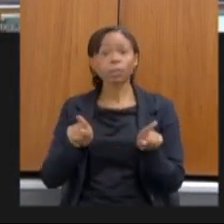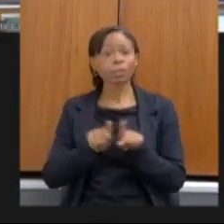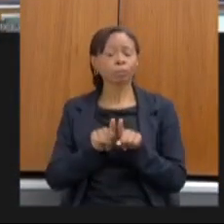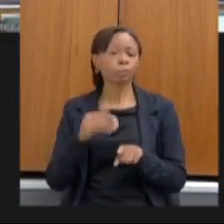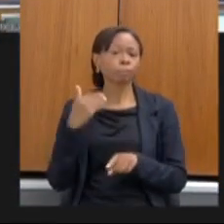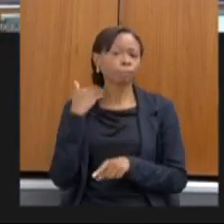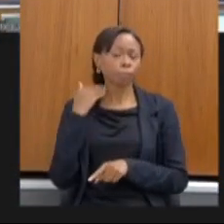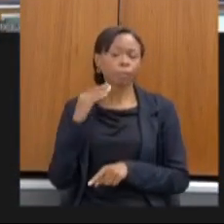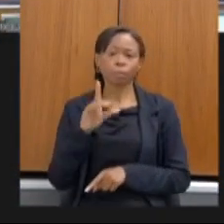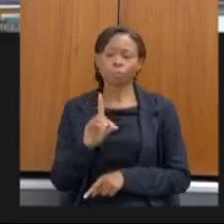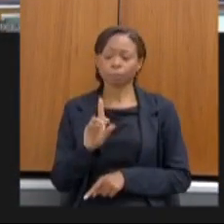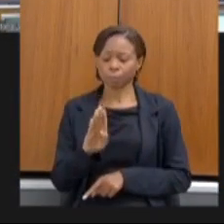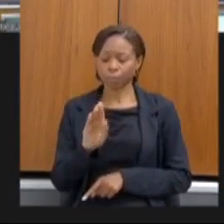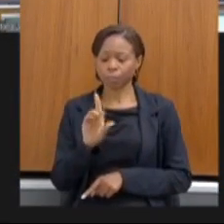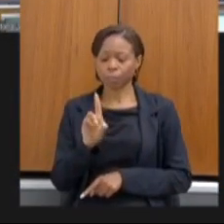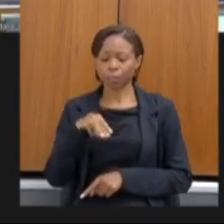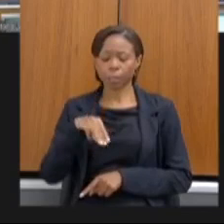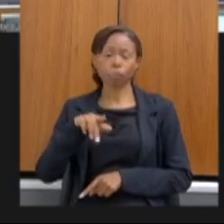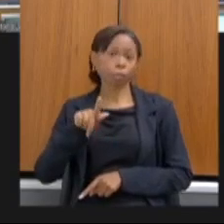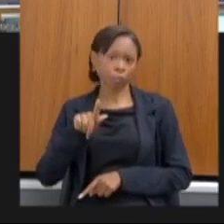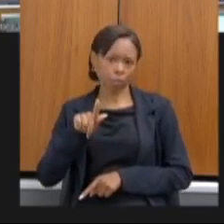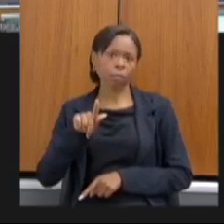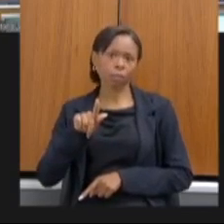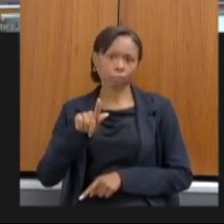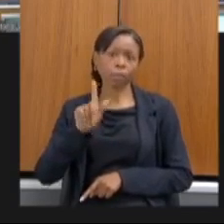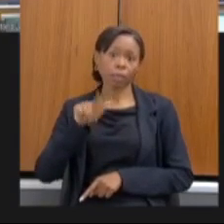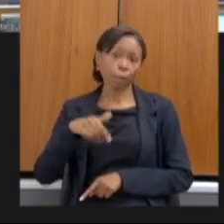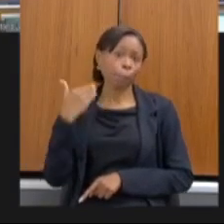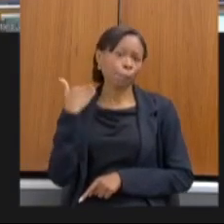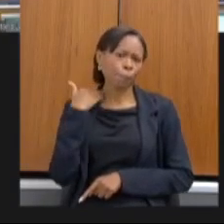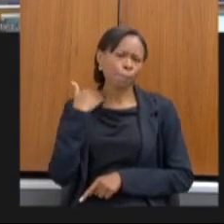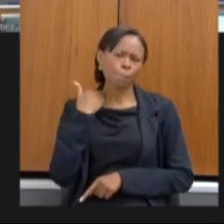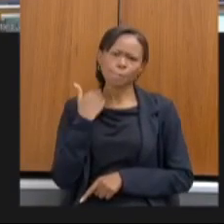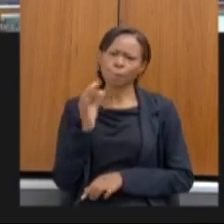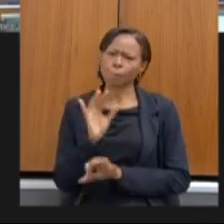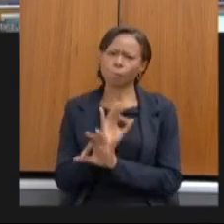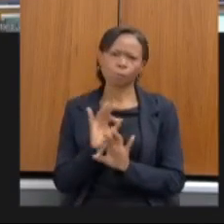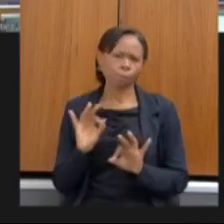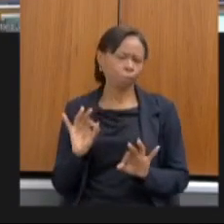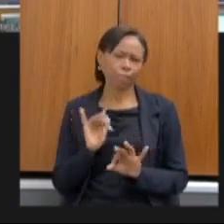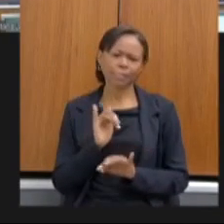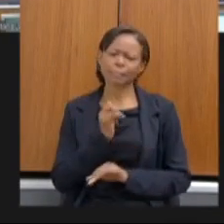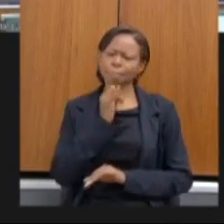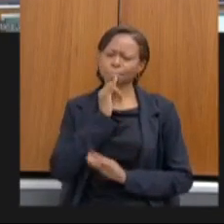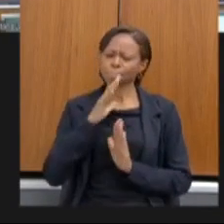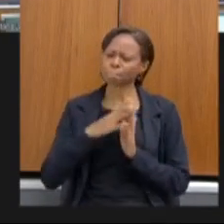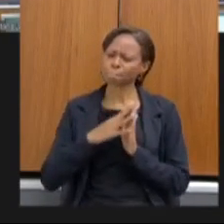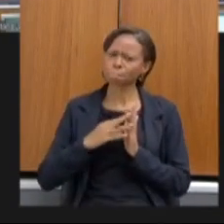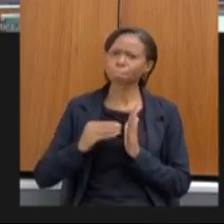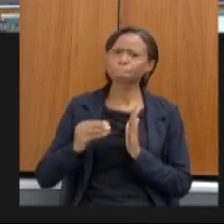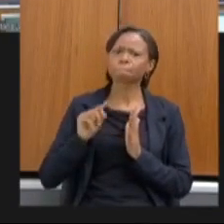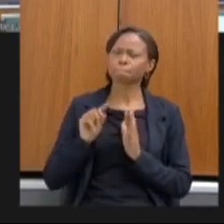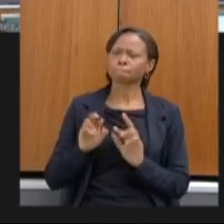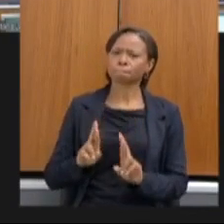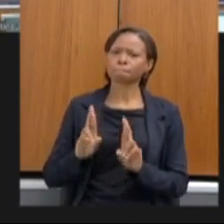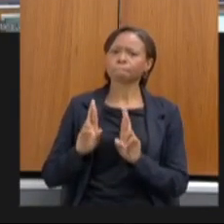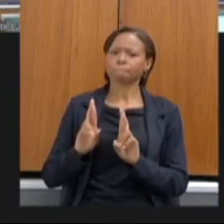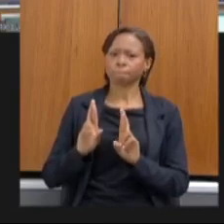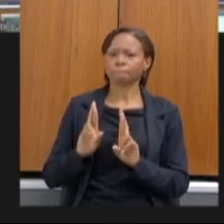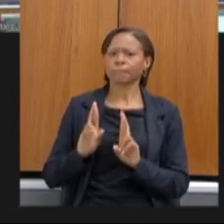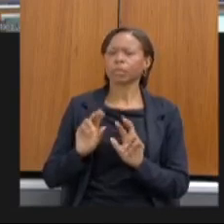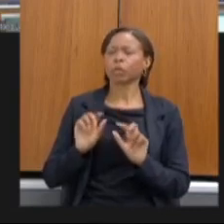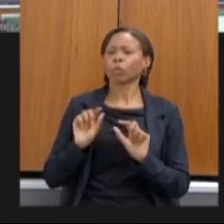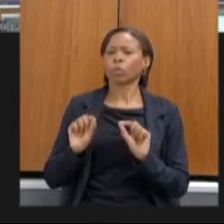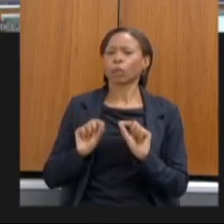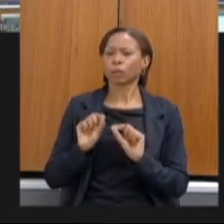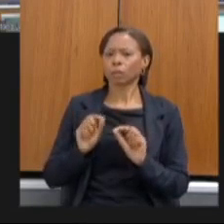falar mais adiante tem sido um banco exemplar no cumprimento de sua função que